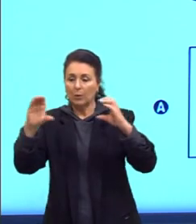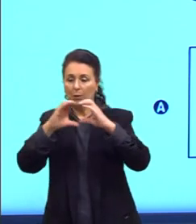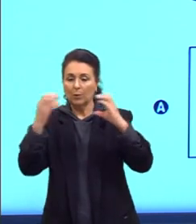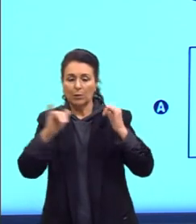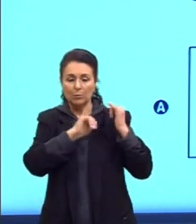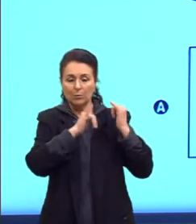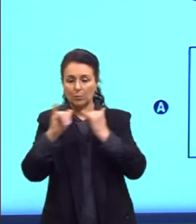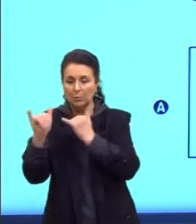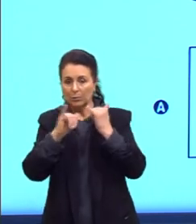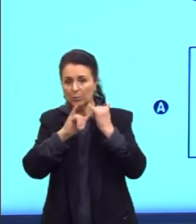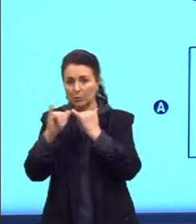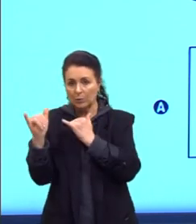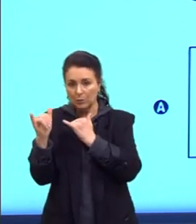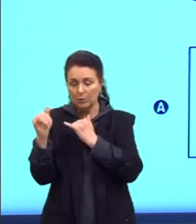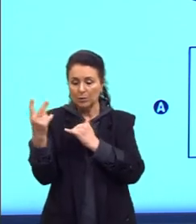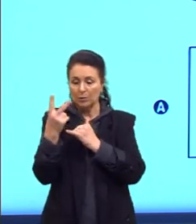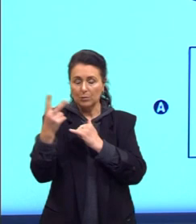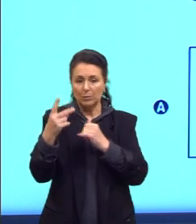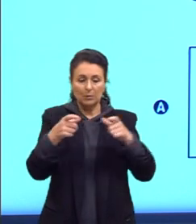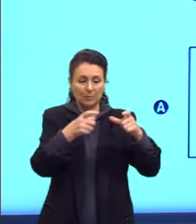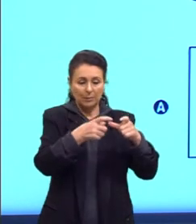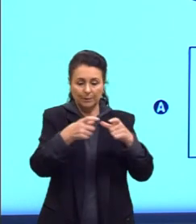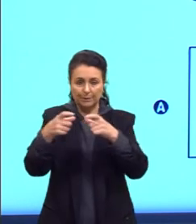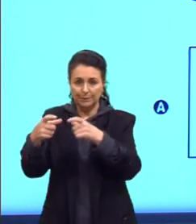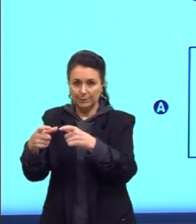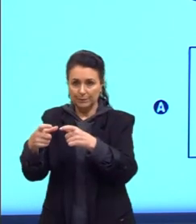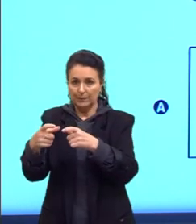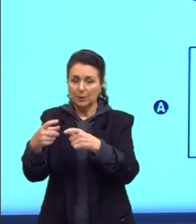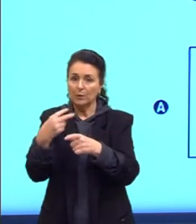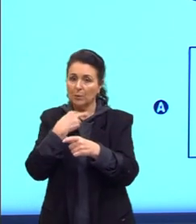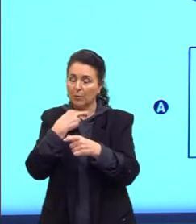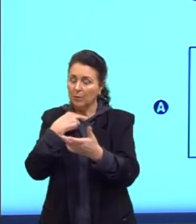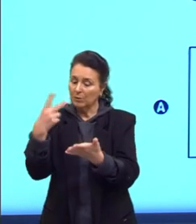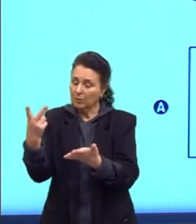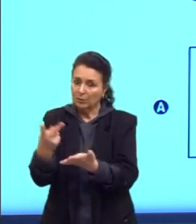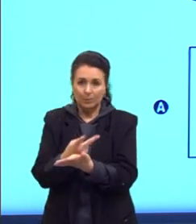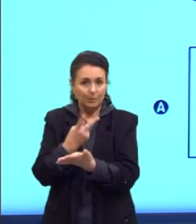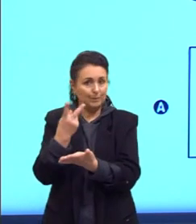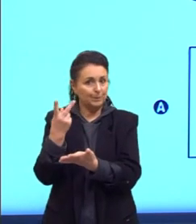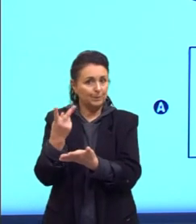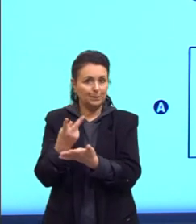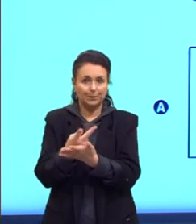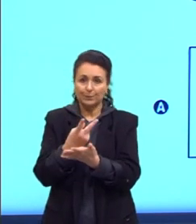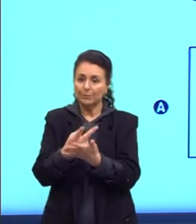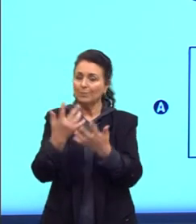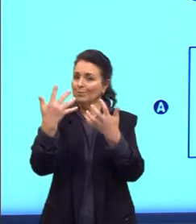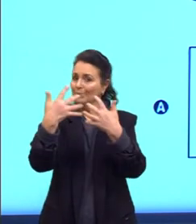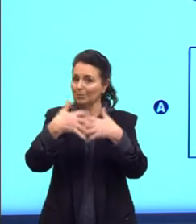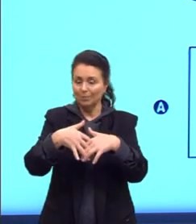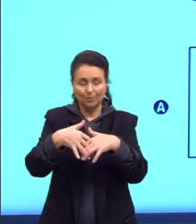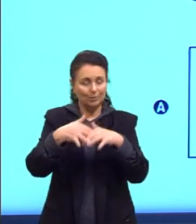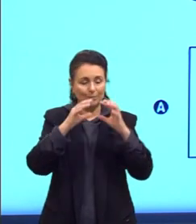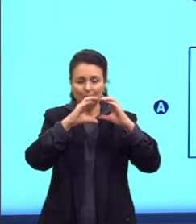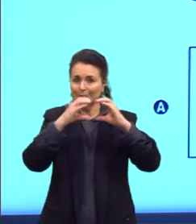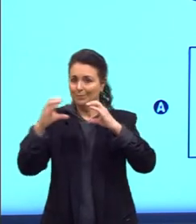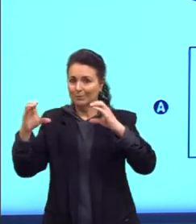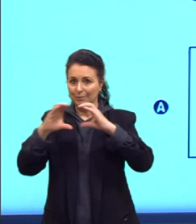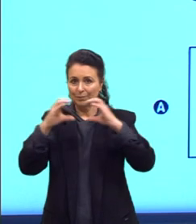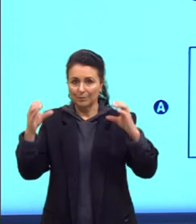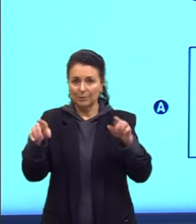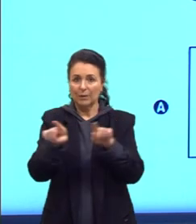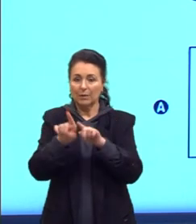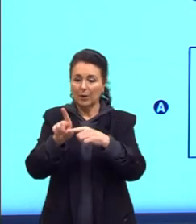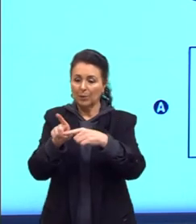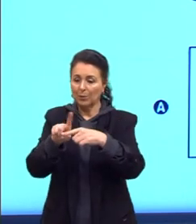corrente fluindo entre essas duas baterias né só que não é possível da gente conseguir né que funciona o circuito elétrico funciona o